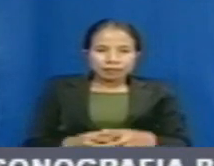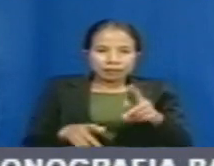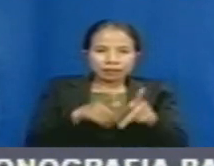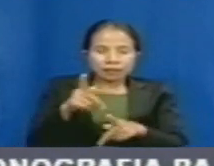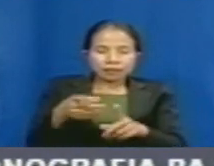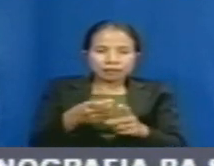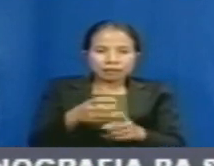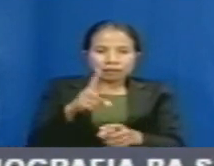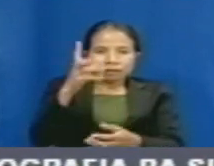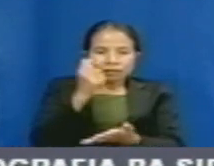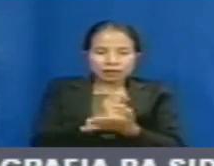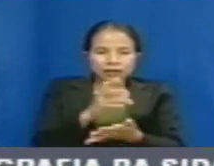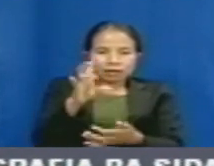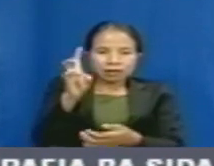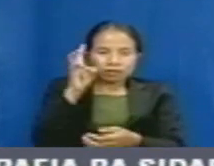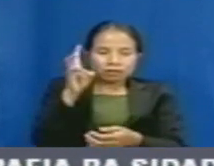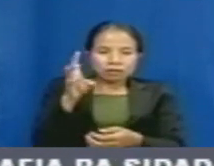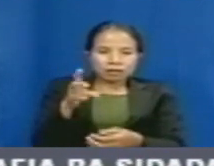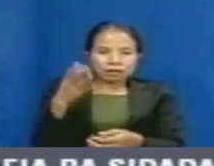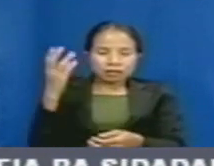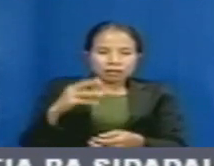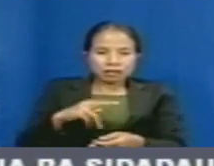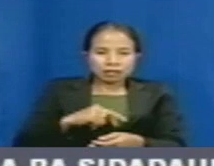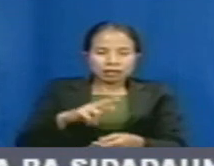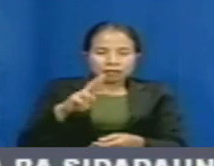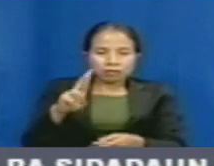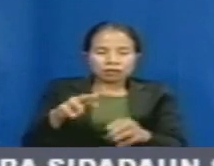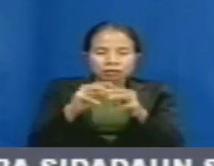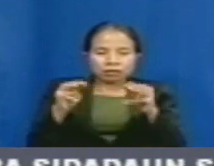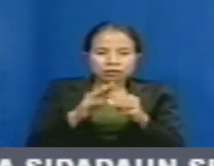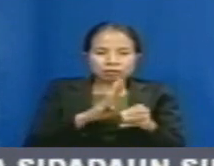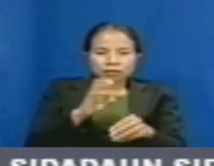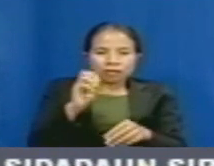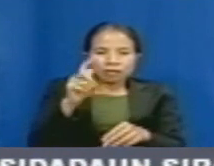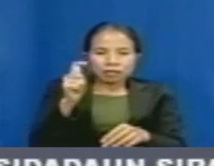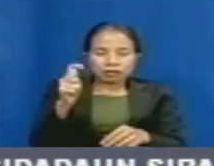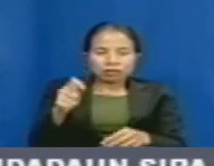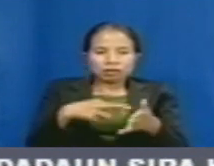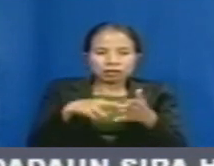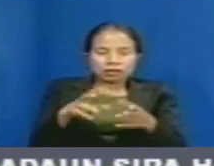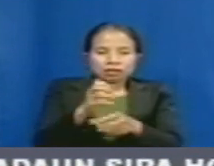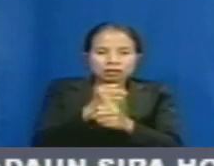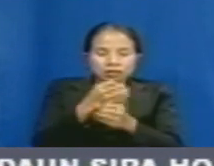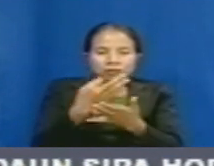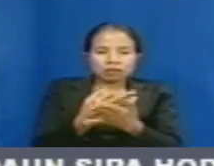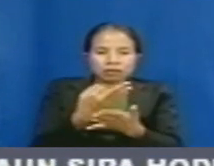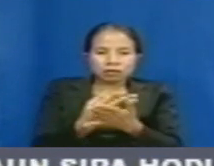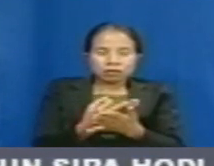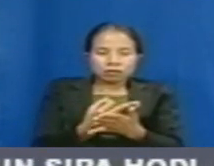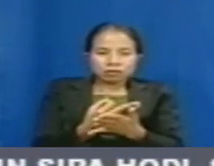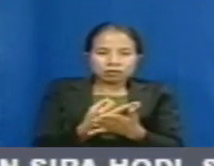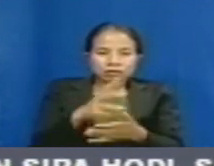Beneficiário Liu Rei Unida Atusi Turresten e Anatarbora, município Manatuto, registrado Atusimo subsídio dólares